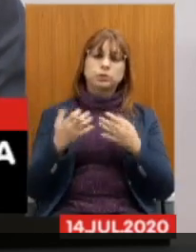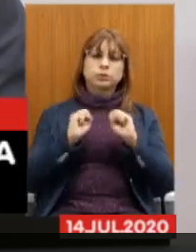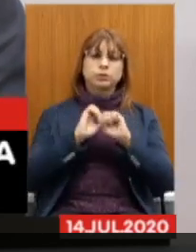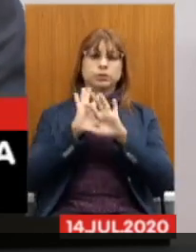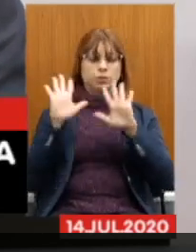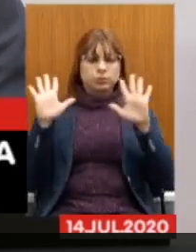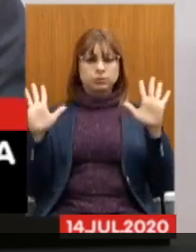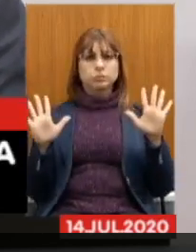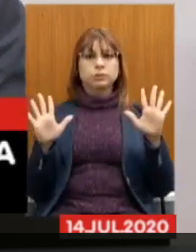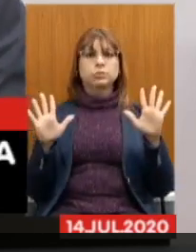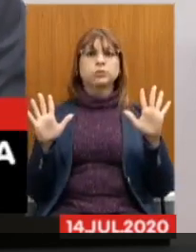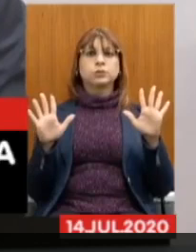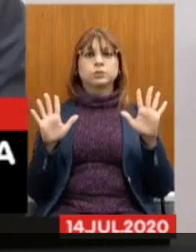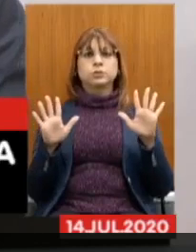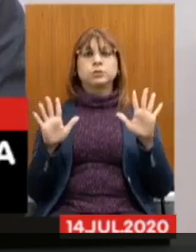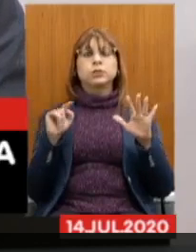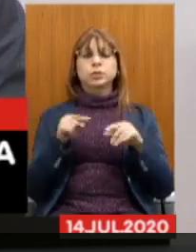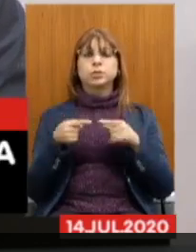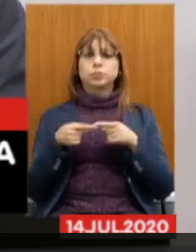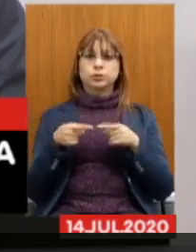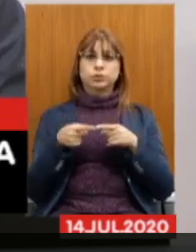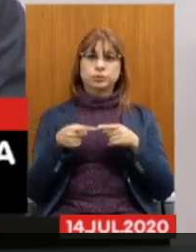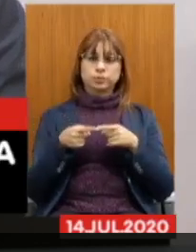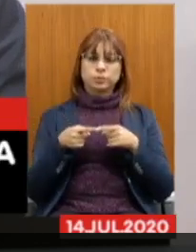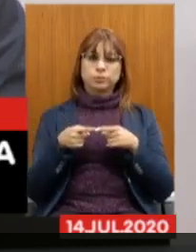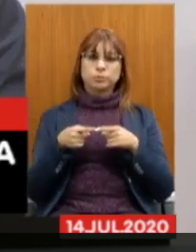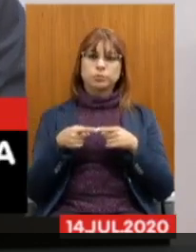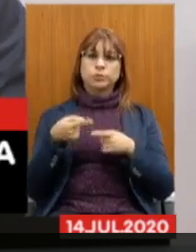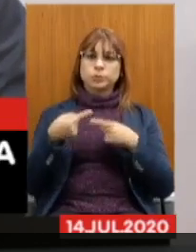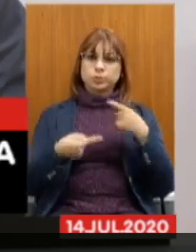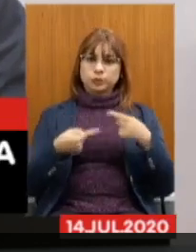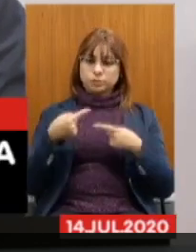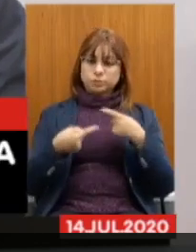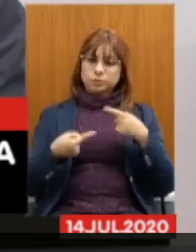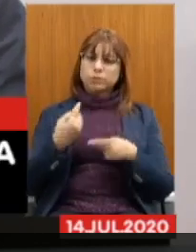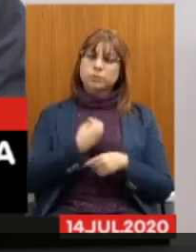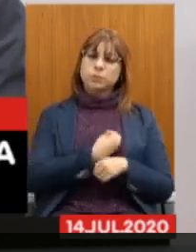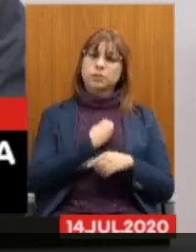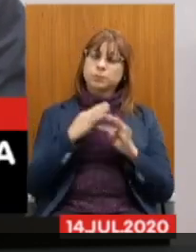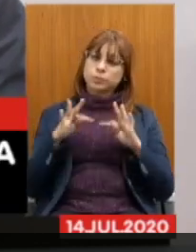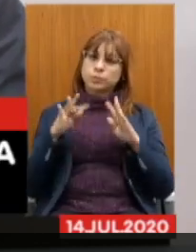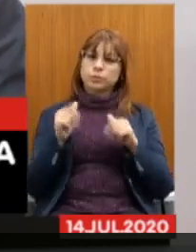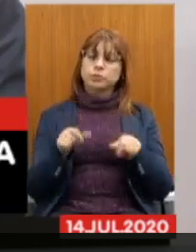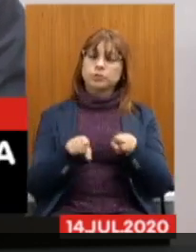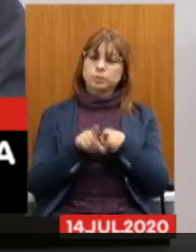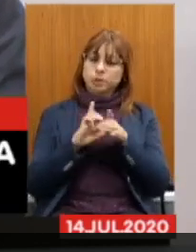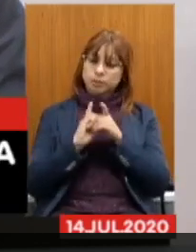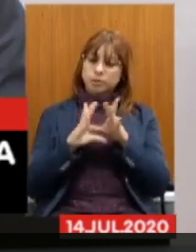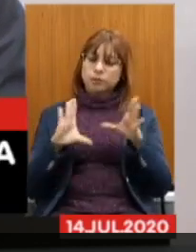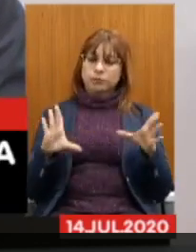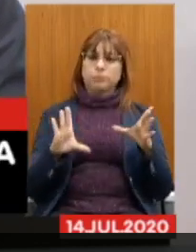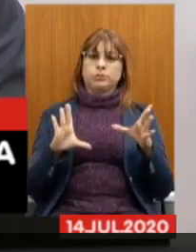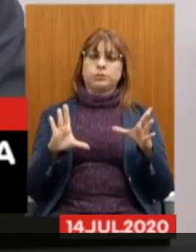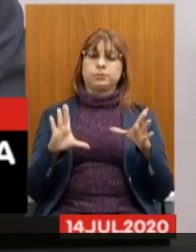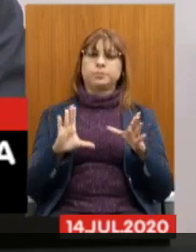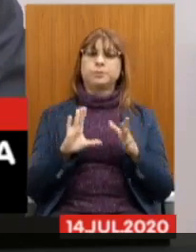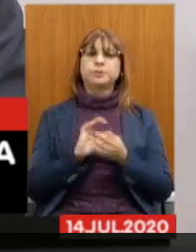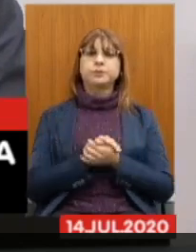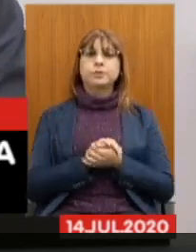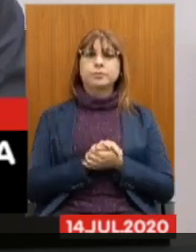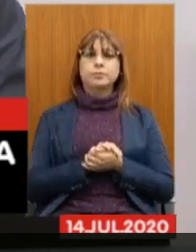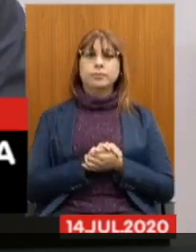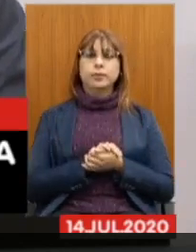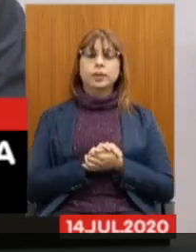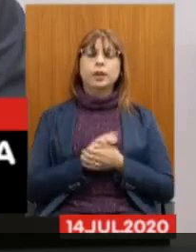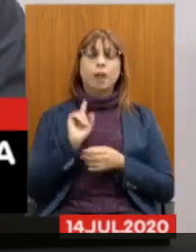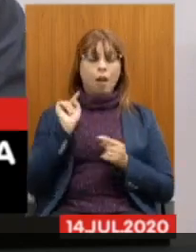tornar esta discussão da forma mais participativa e democrática possível.